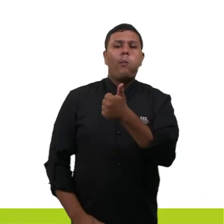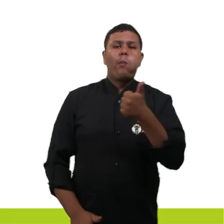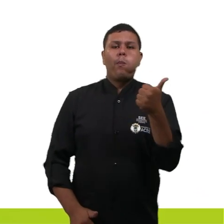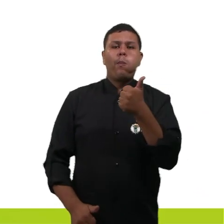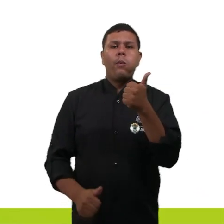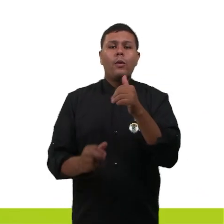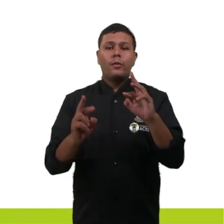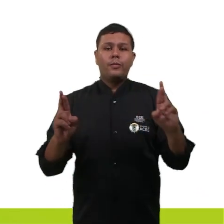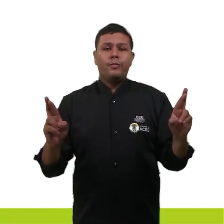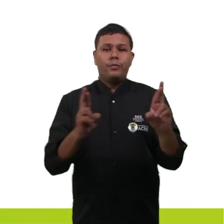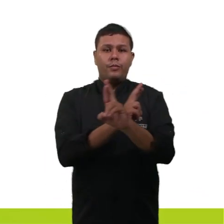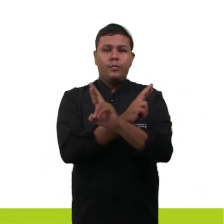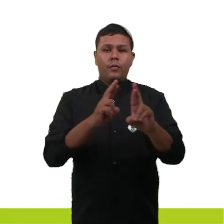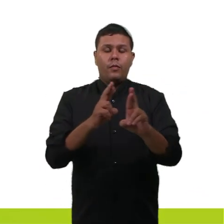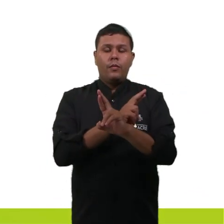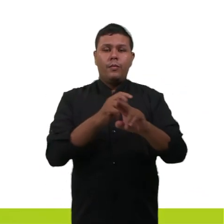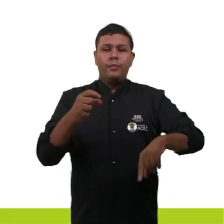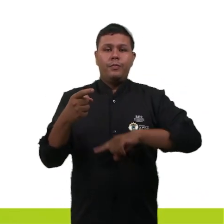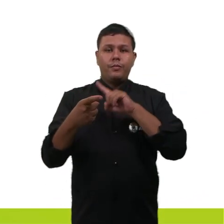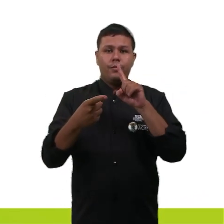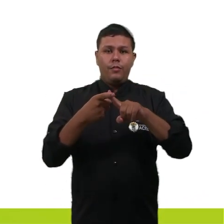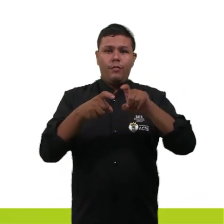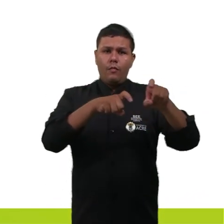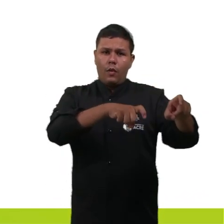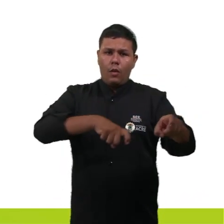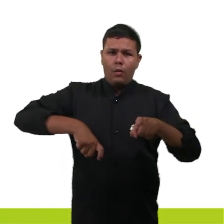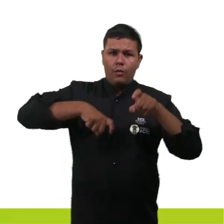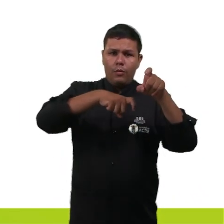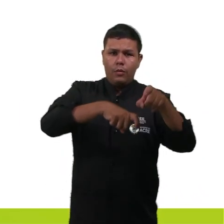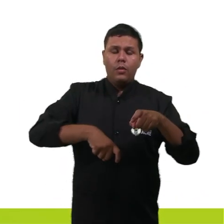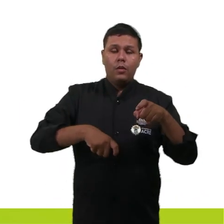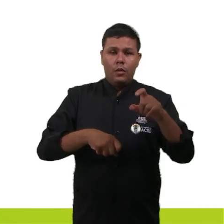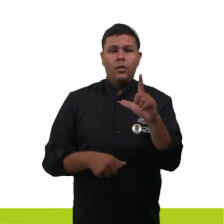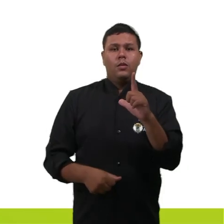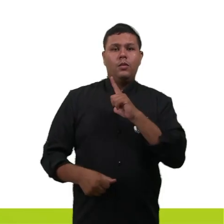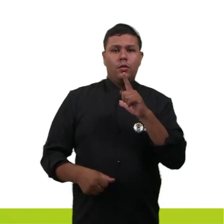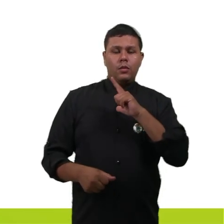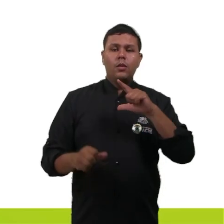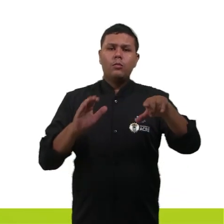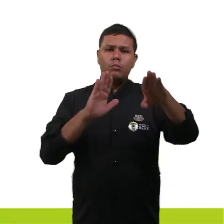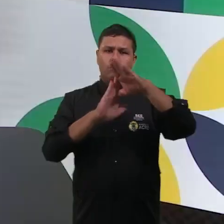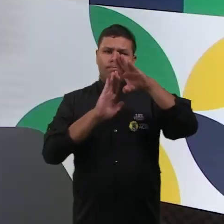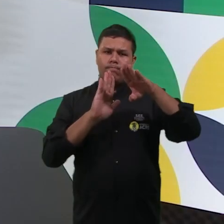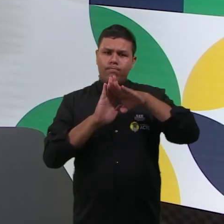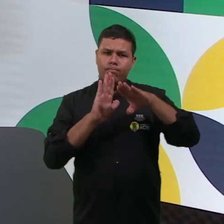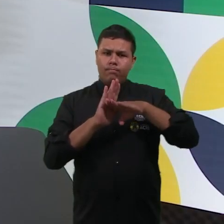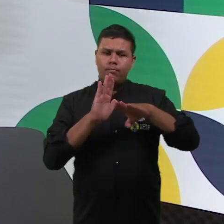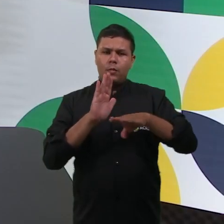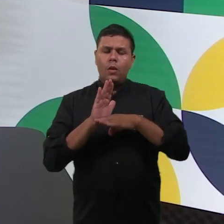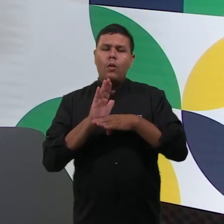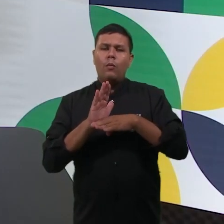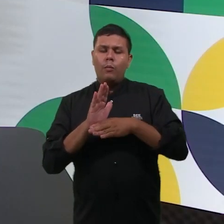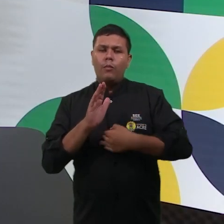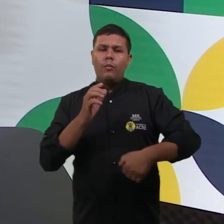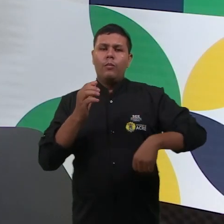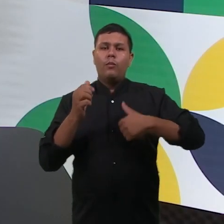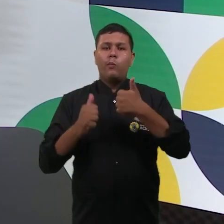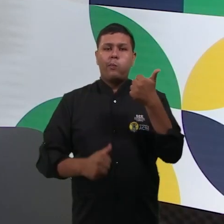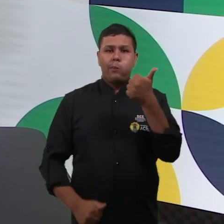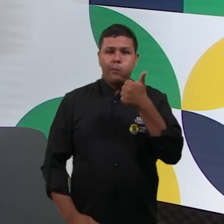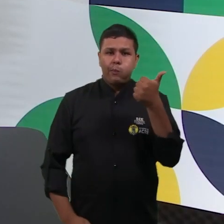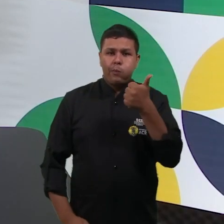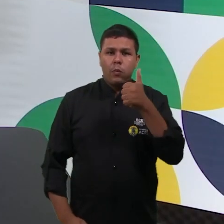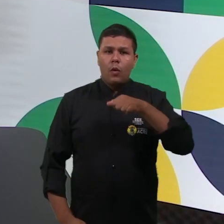por exemplo, à agricultura, que é a primeira que aparece aqui, ó, na nossa lista, ok? Então, esse seria o